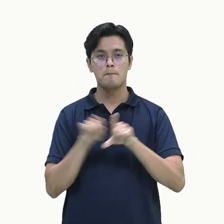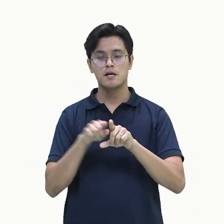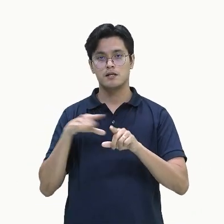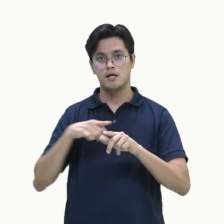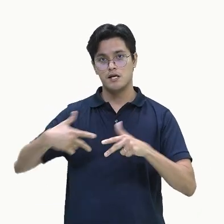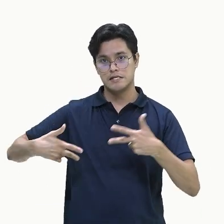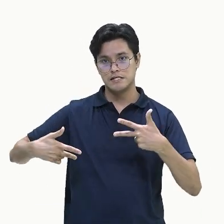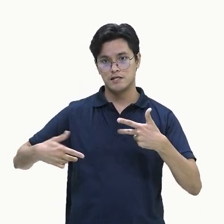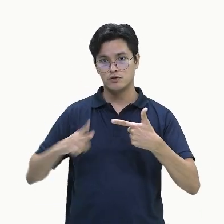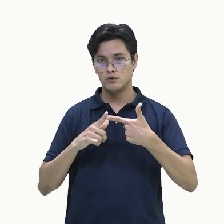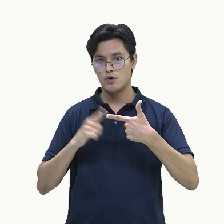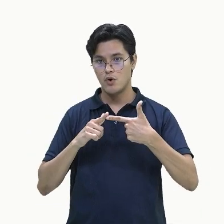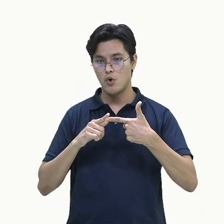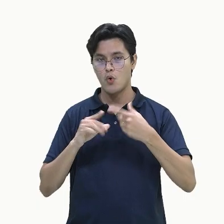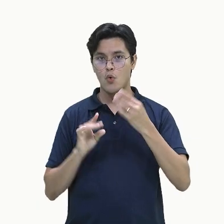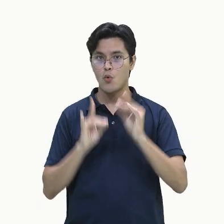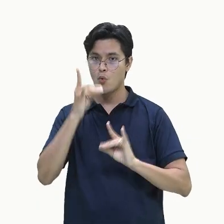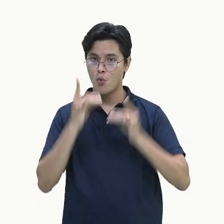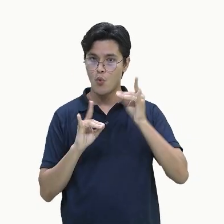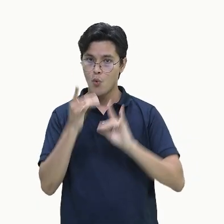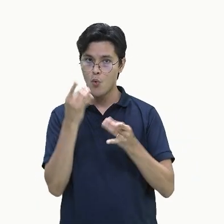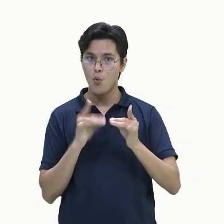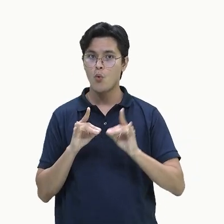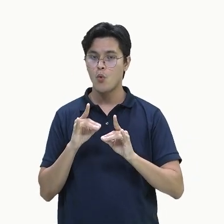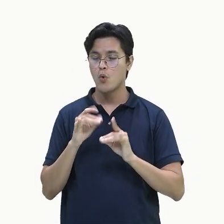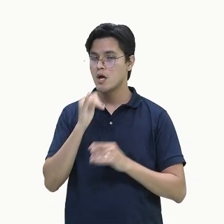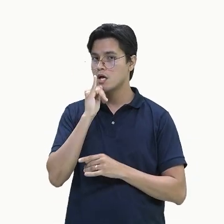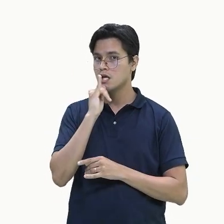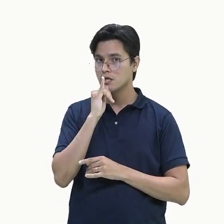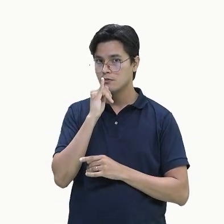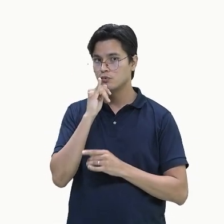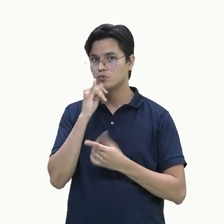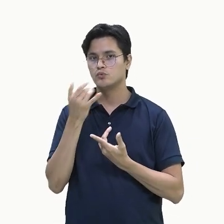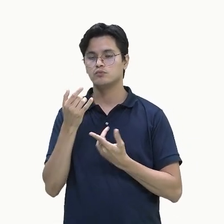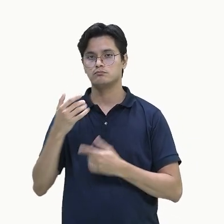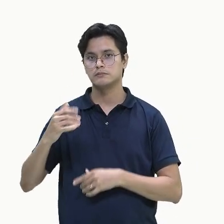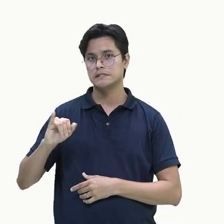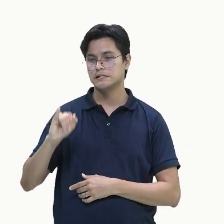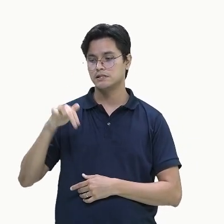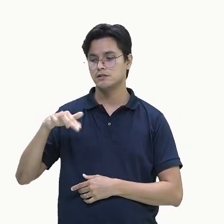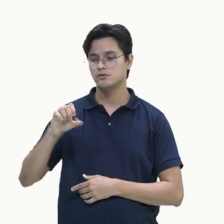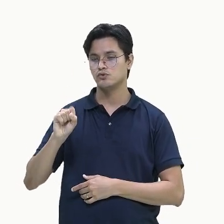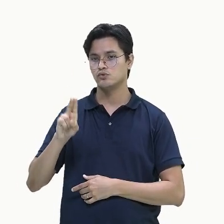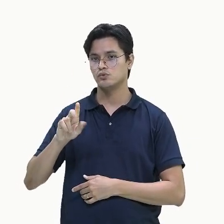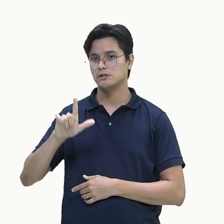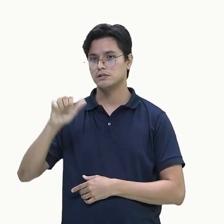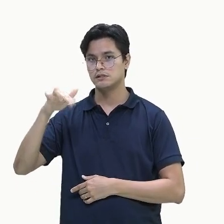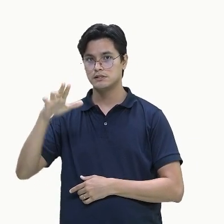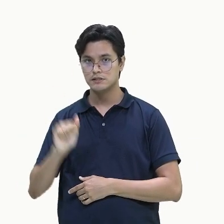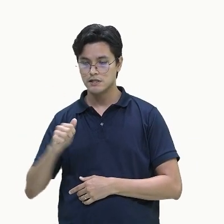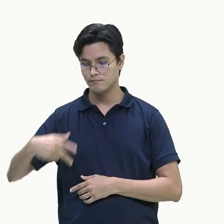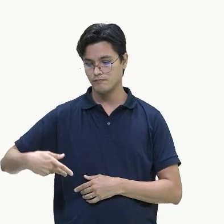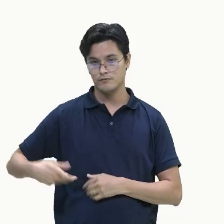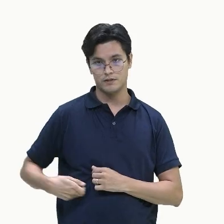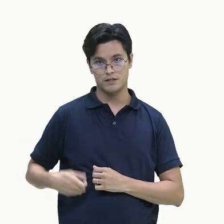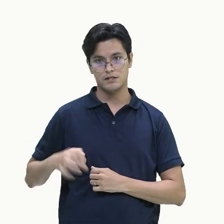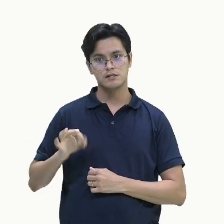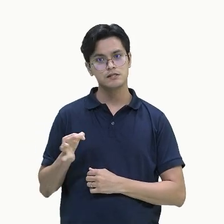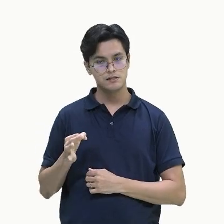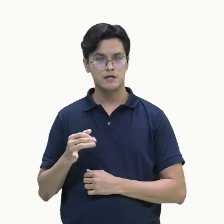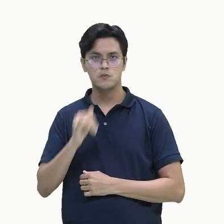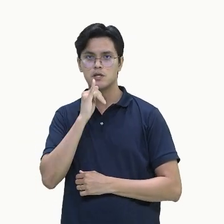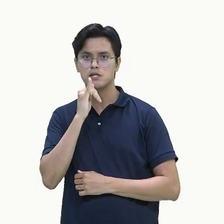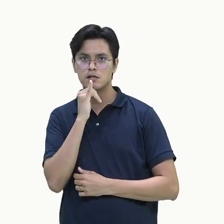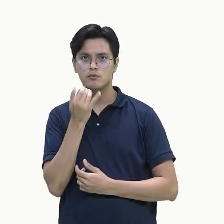né, muito ativante, no caso ali da diabetes, né, trabalhando com